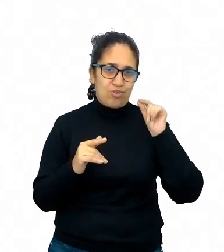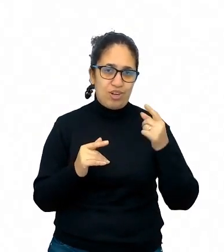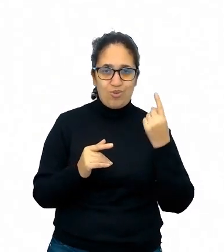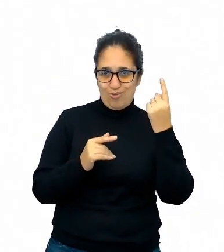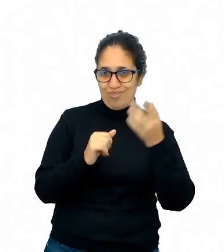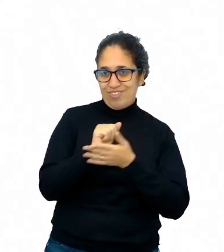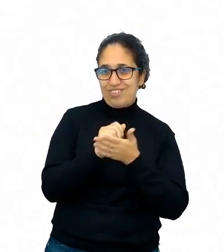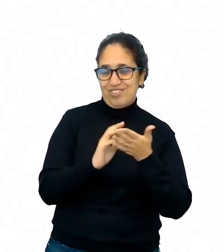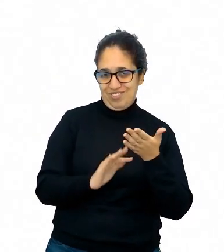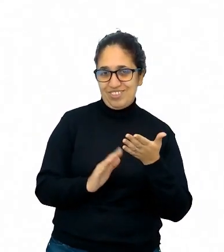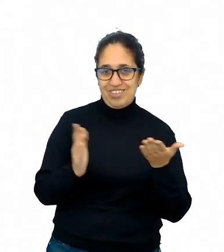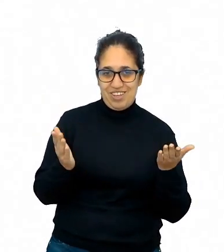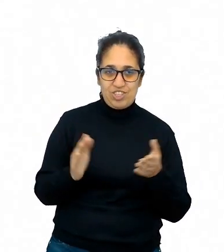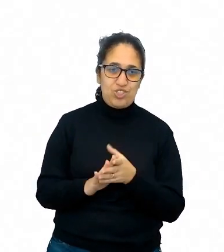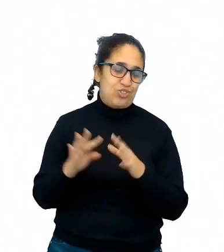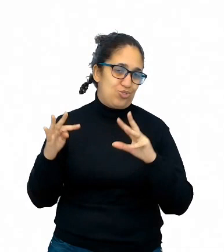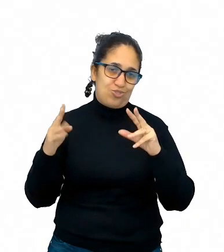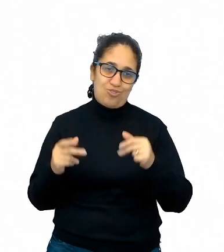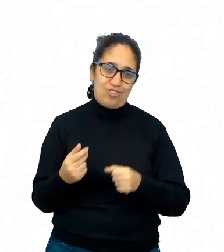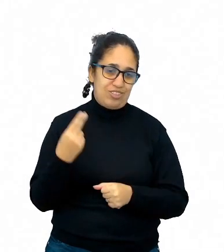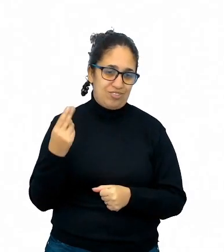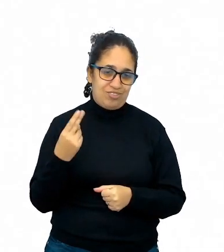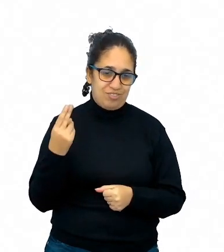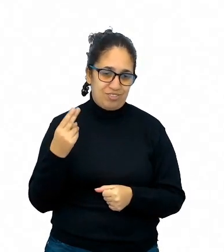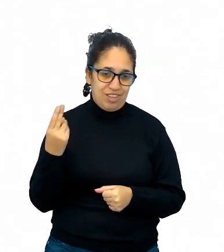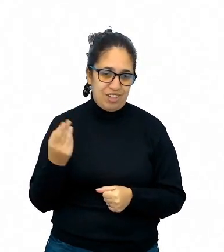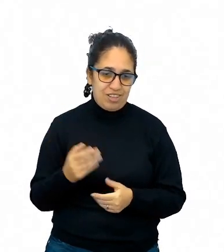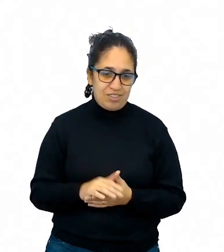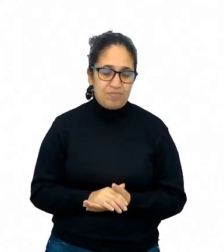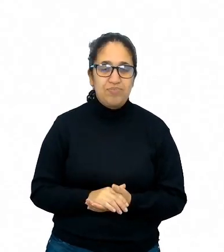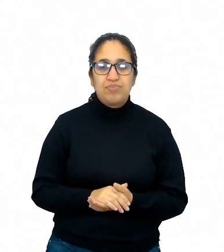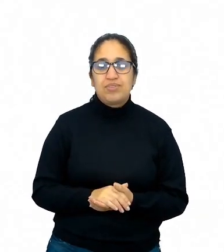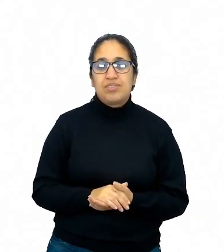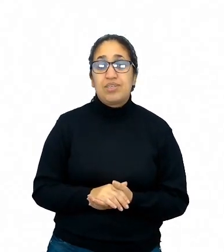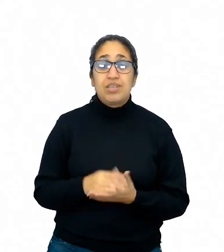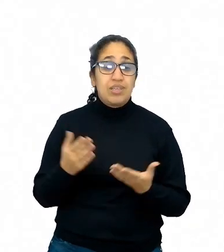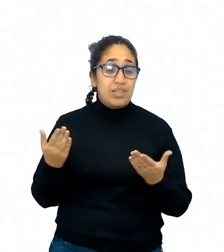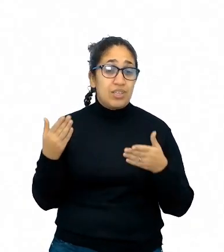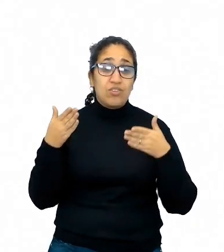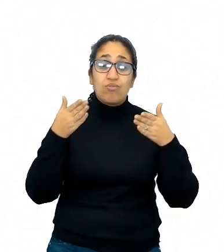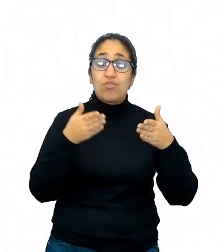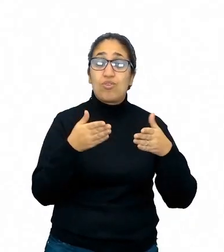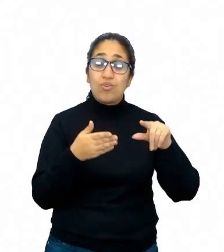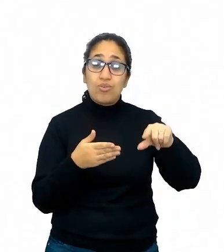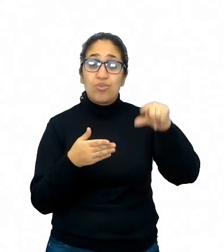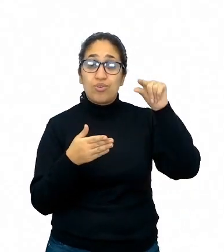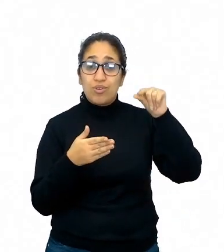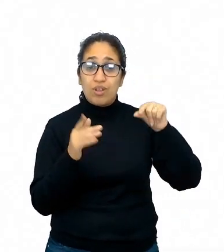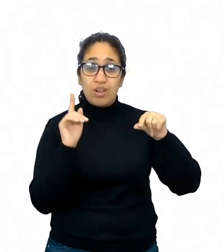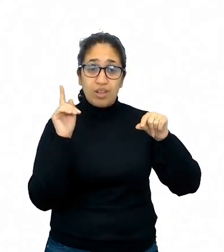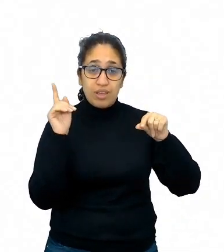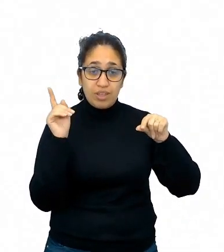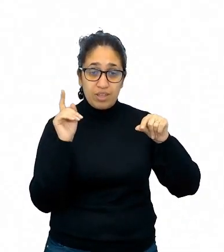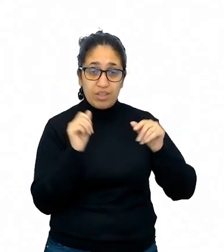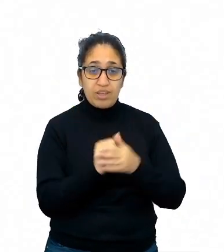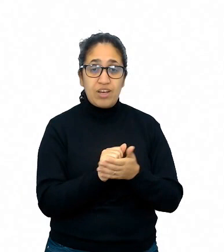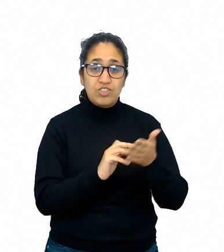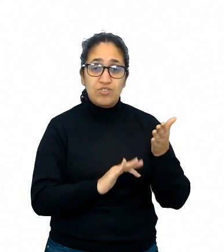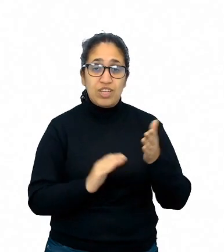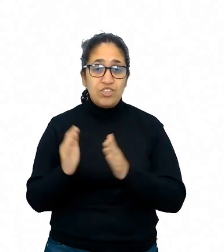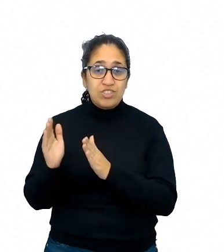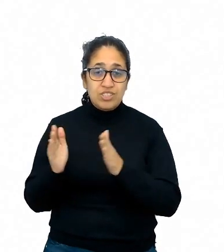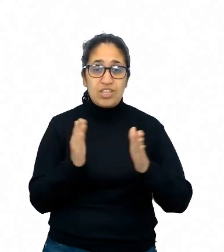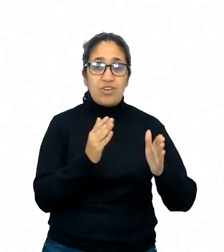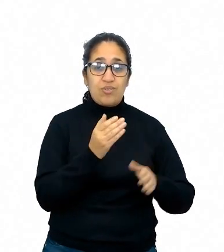daria para abordar todas, tá? E aí, em especial, eu escolhi essa aqui da SA1,